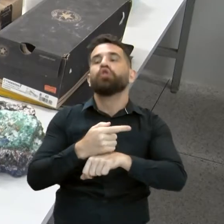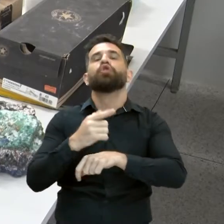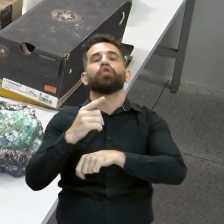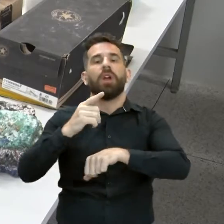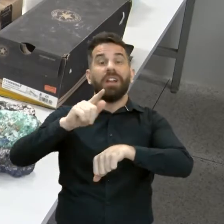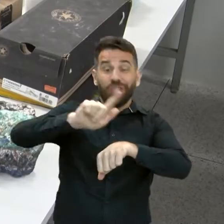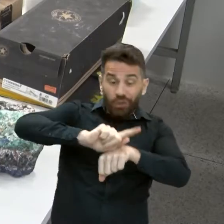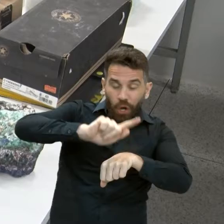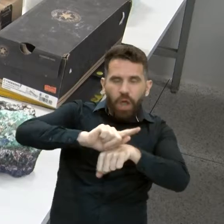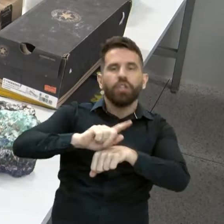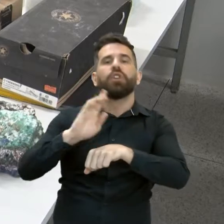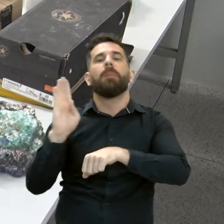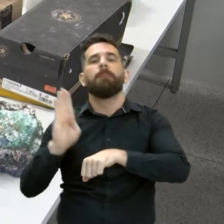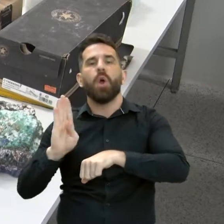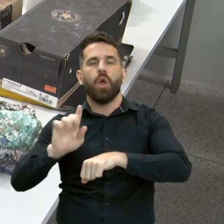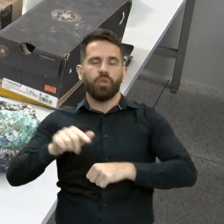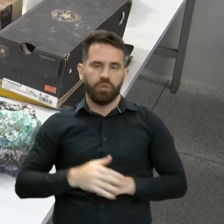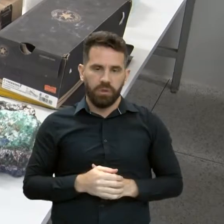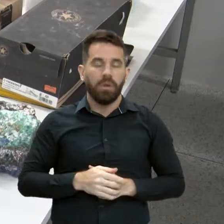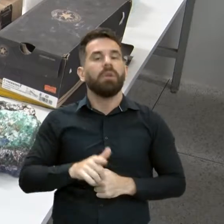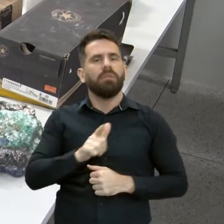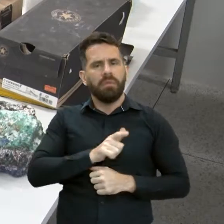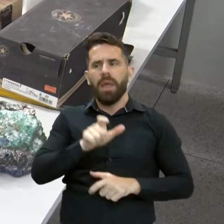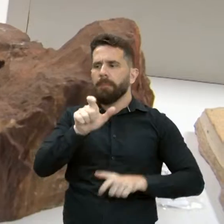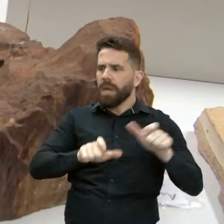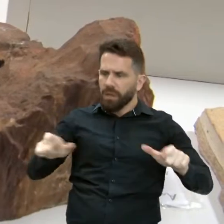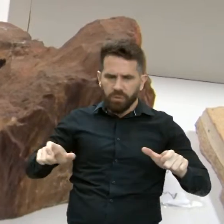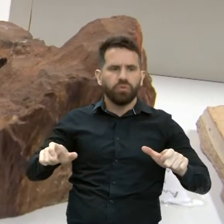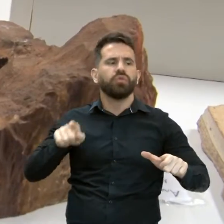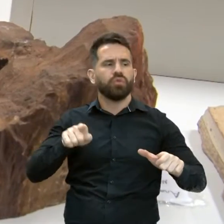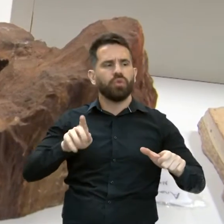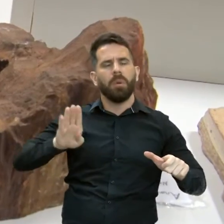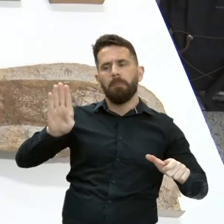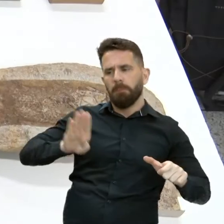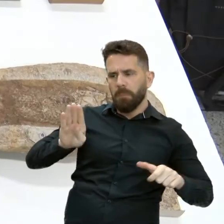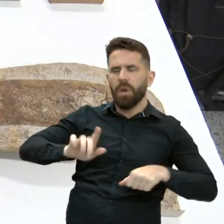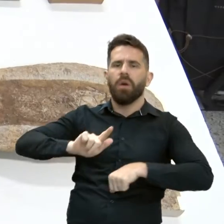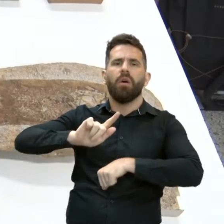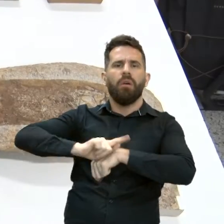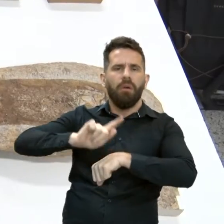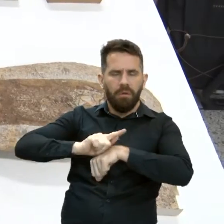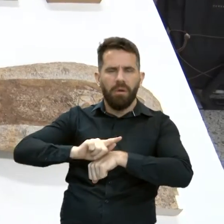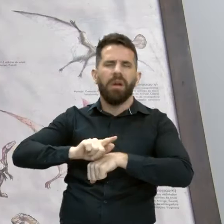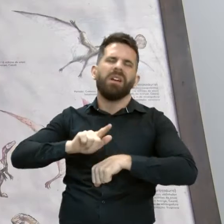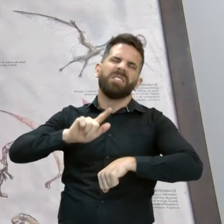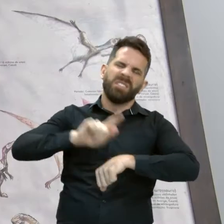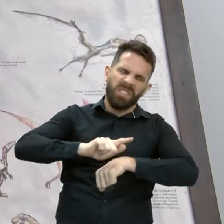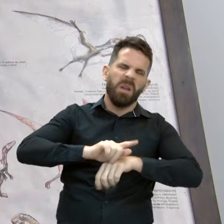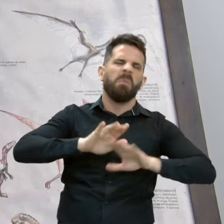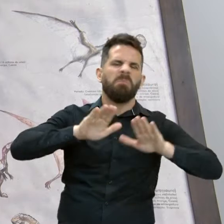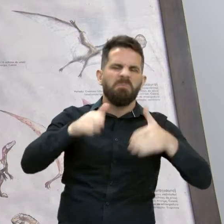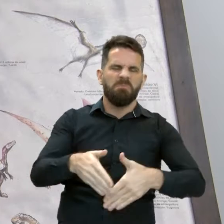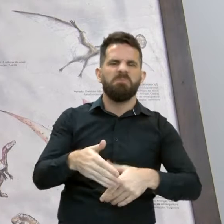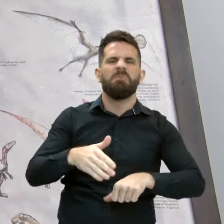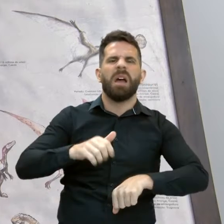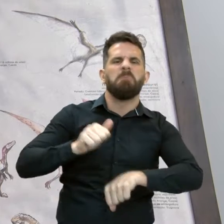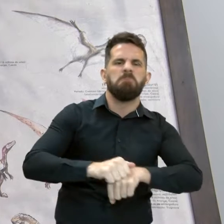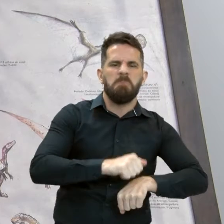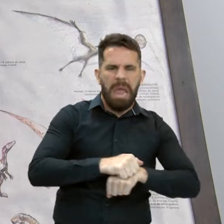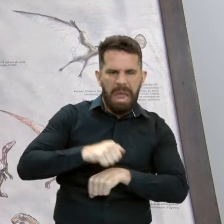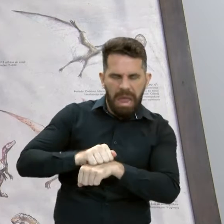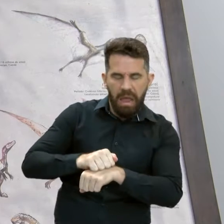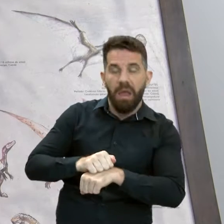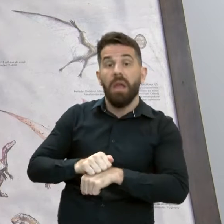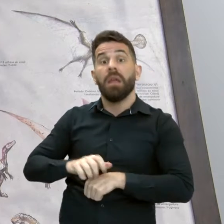aqui geólogos e biólogos trabalhando nesse laboratório, Os geólogos vão cuidar mais das partes das rochas, os biólogos mais da descrição